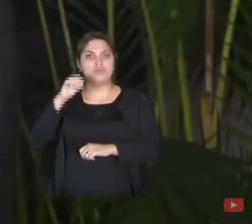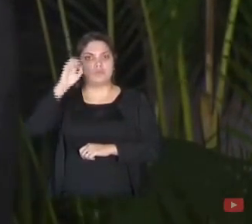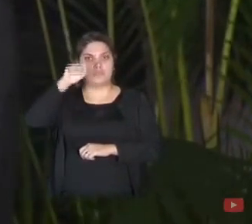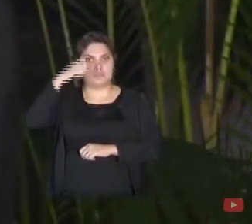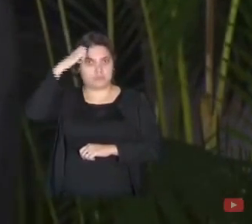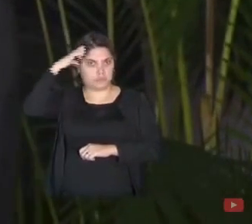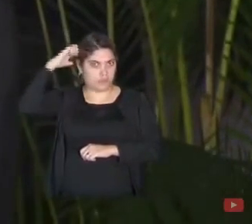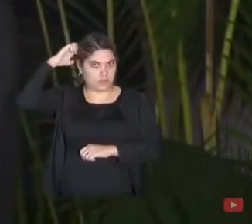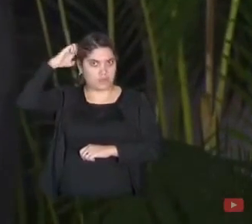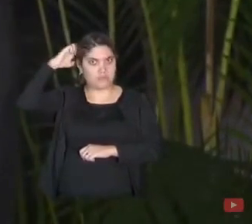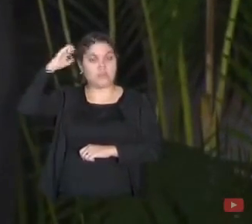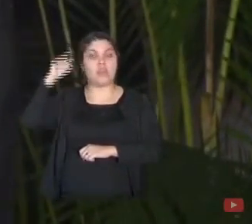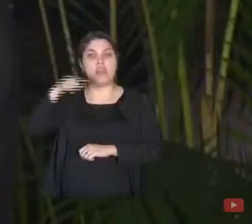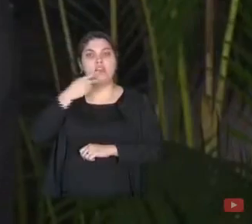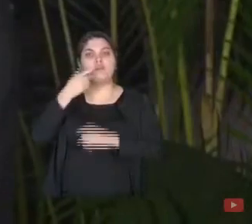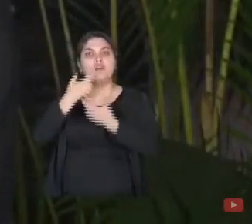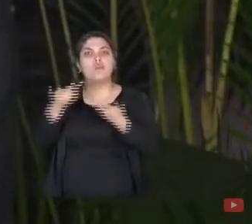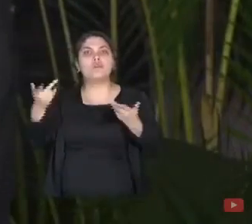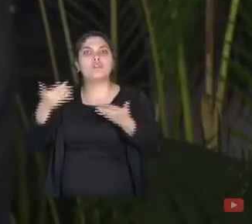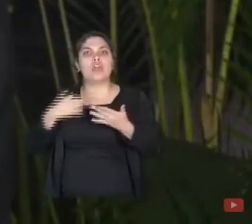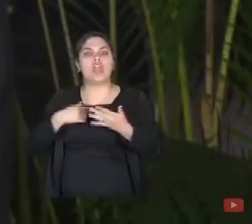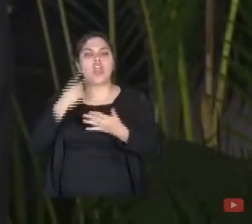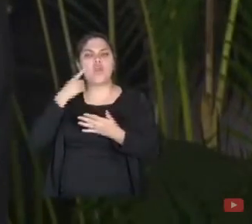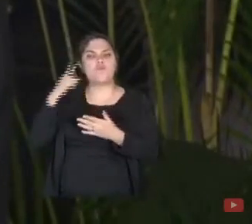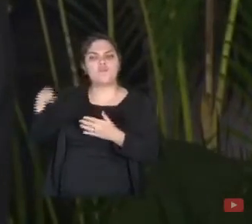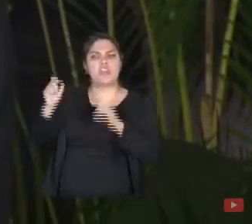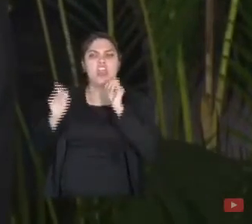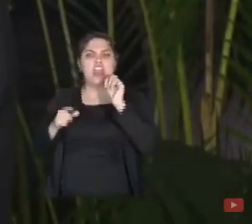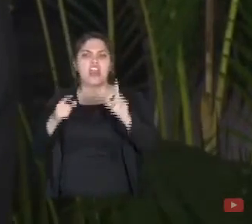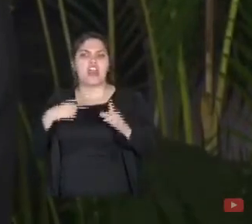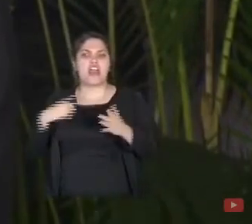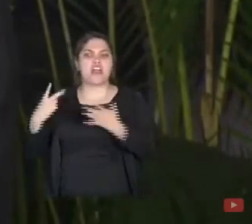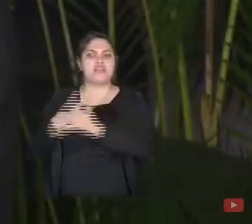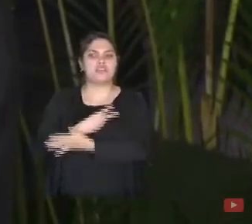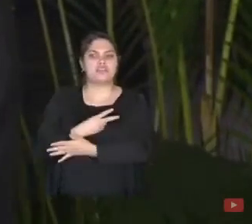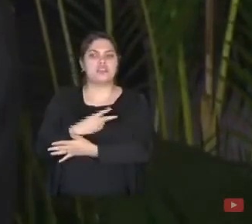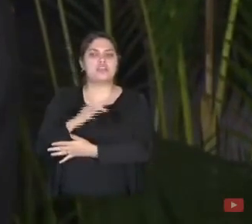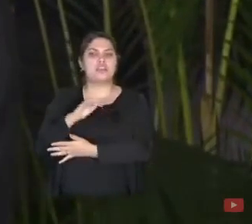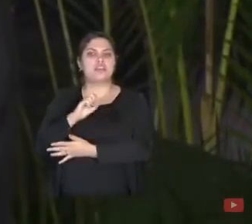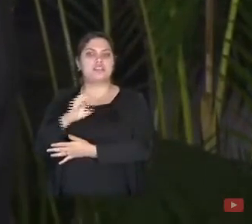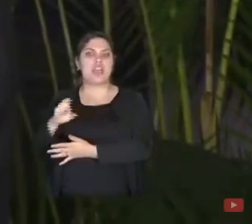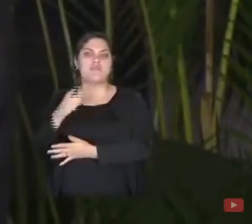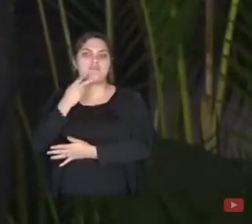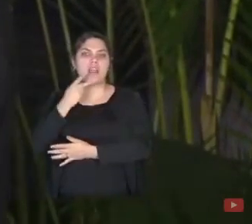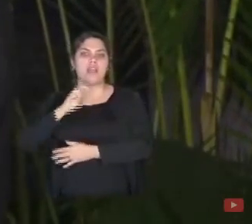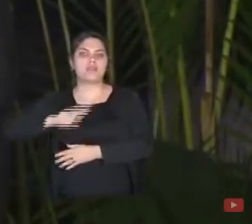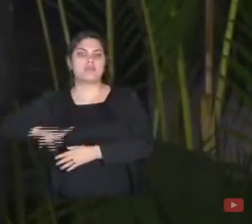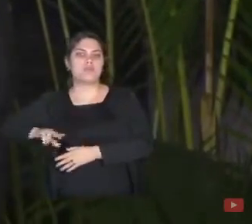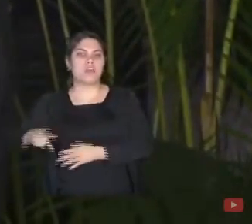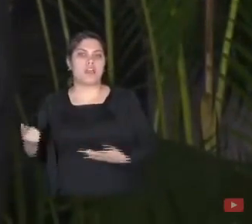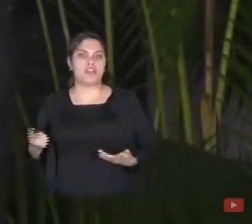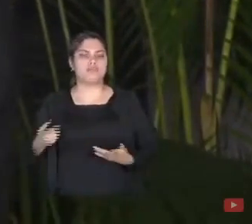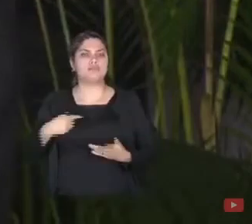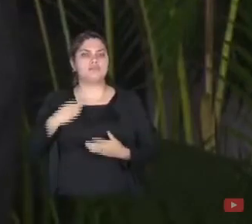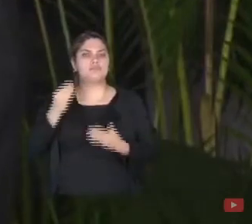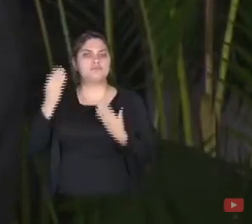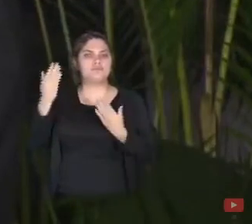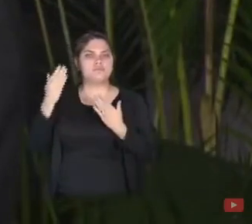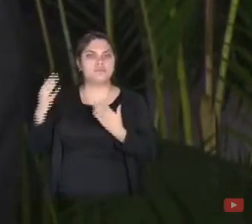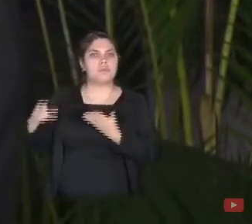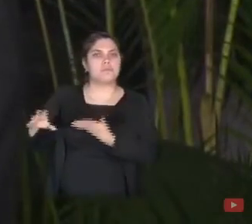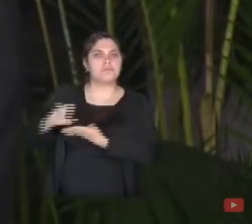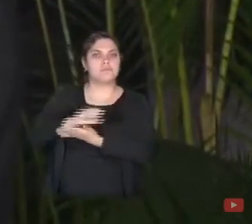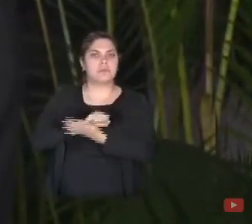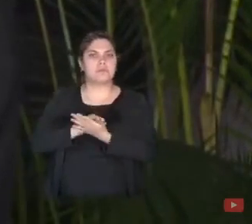seguinte: para refletir, noticiam que TSE foi atacado por hackers, TSE nega, então são expostos bancos de dados do